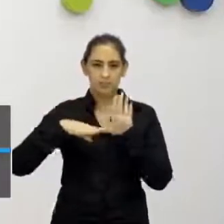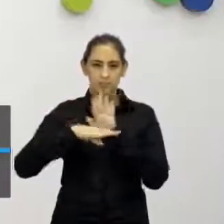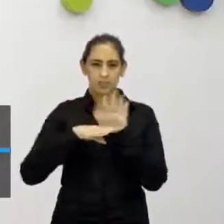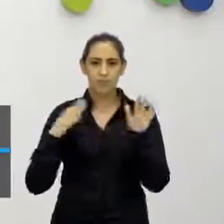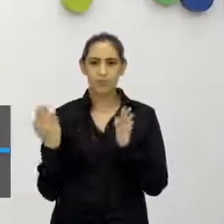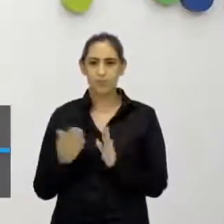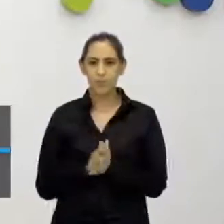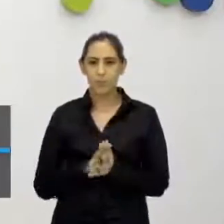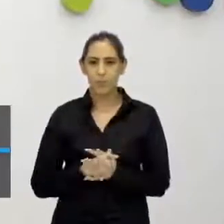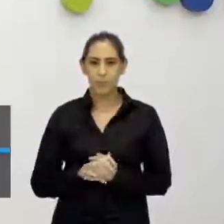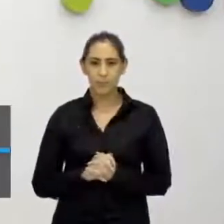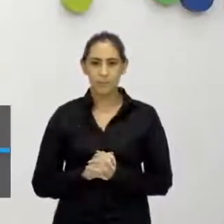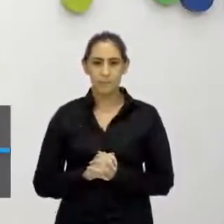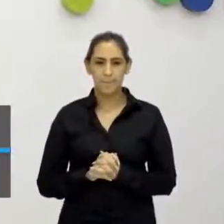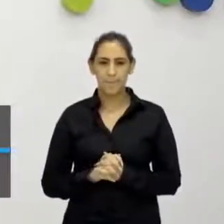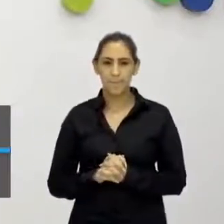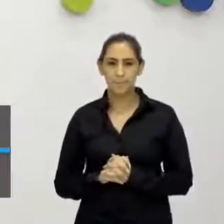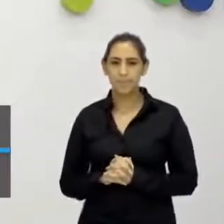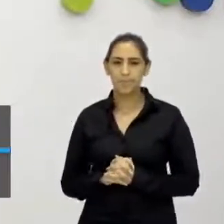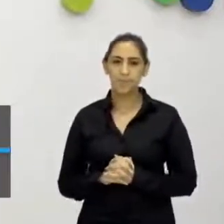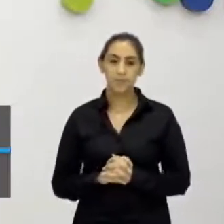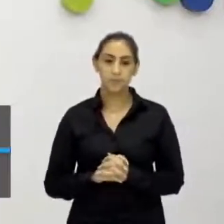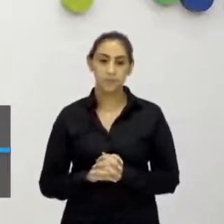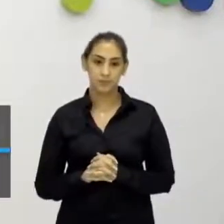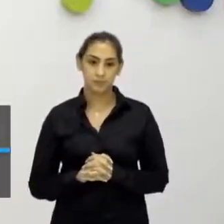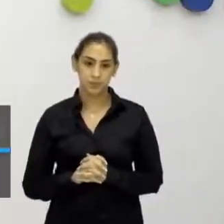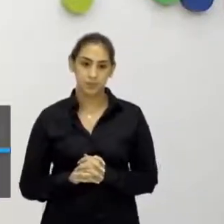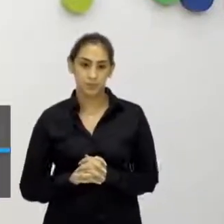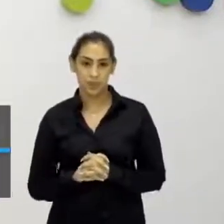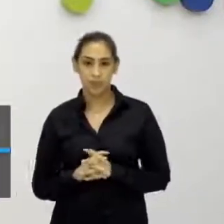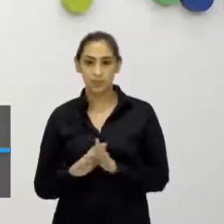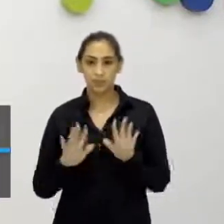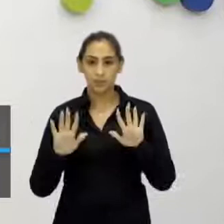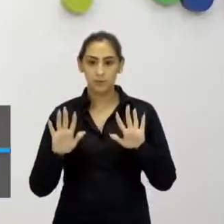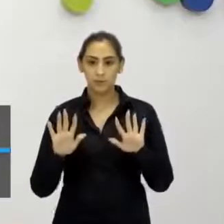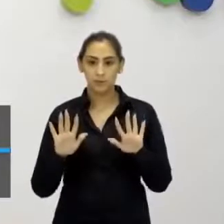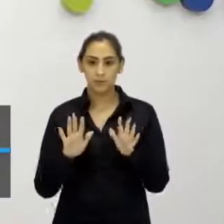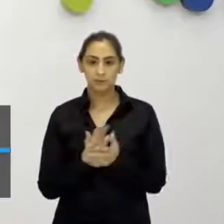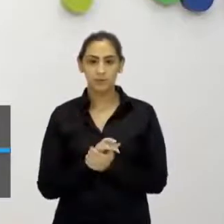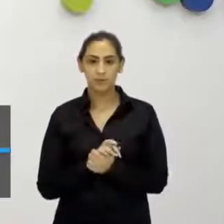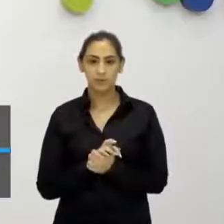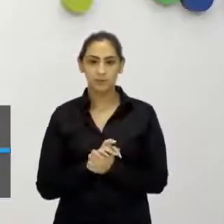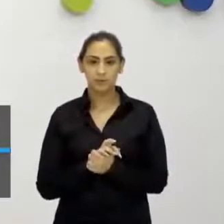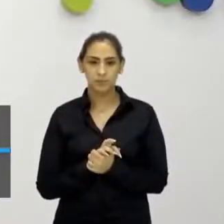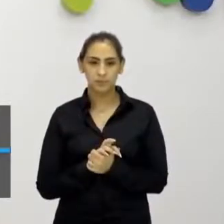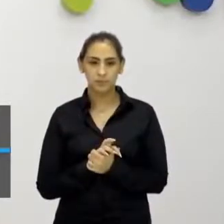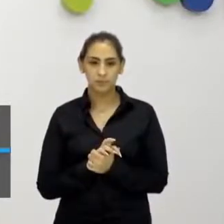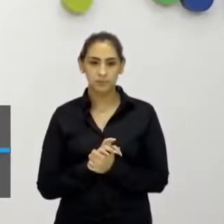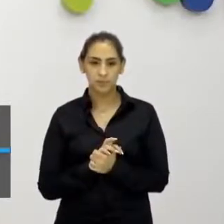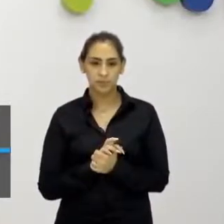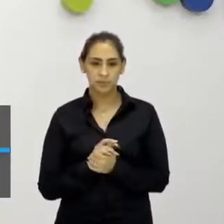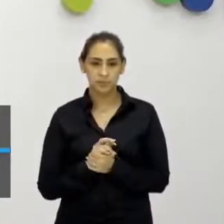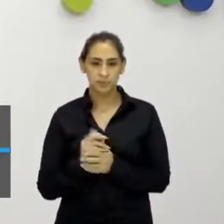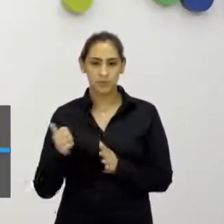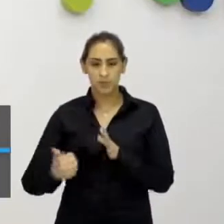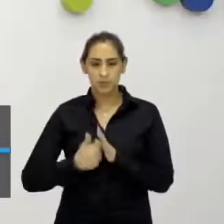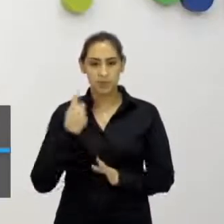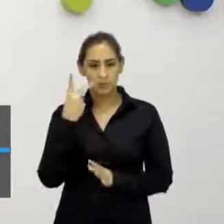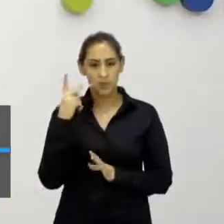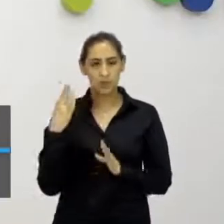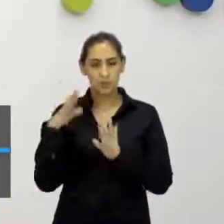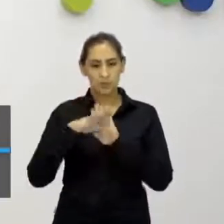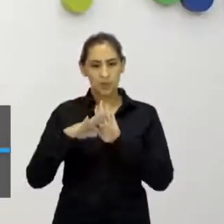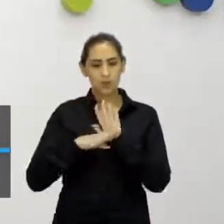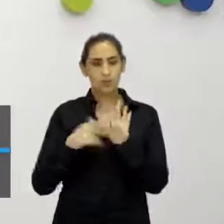por favor, Mauro, umas 10 linhas de texto, você não vai atingir o seu objetivo, por melhor que seu texto